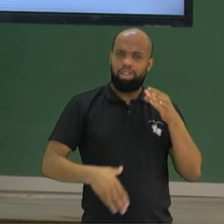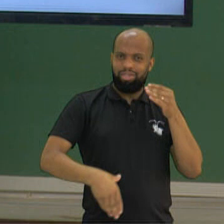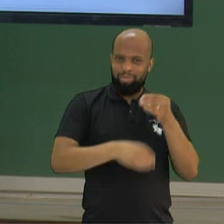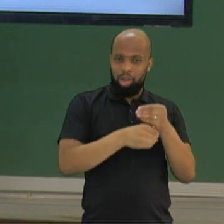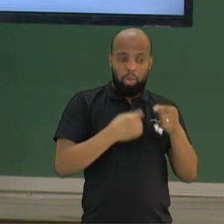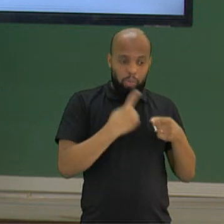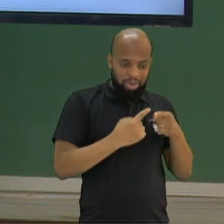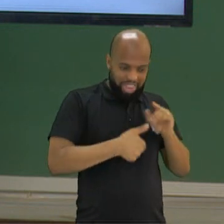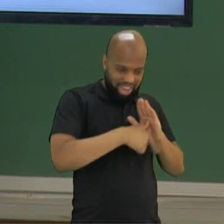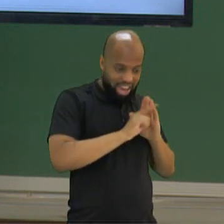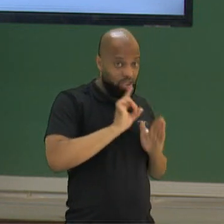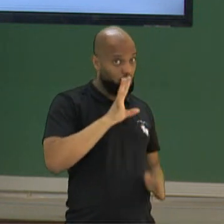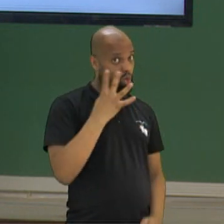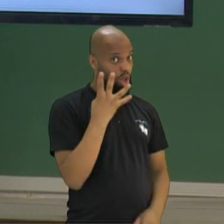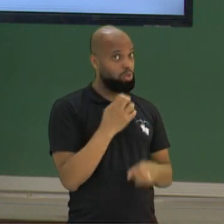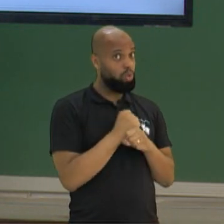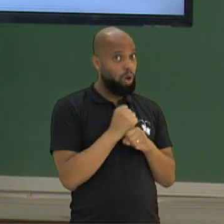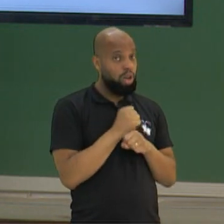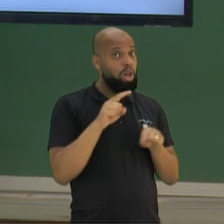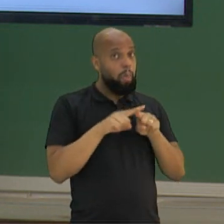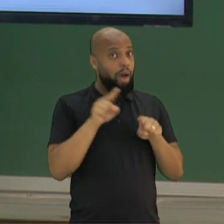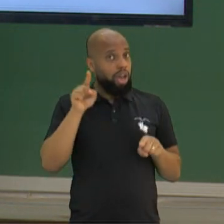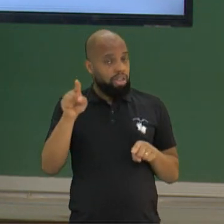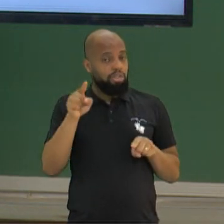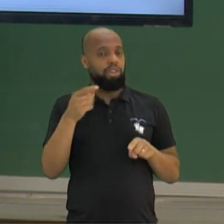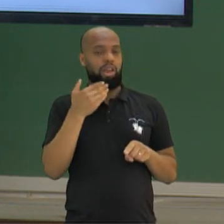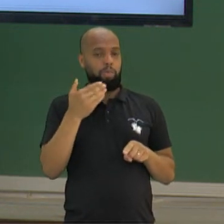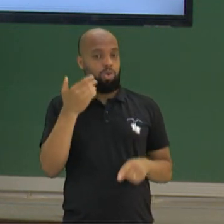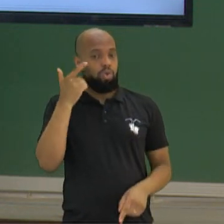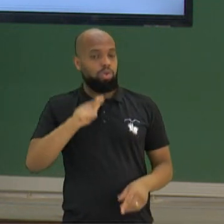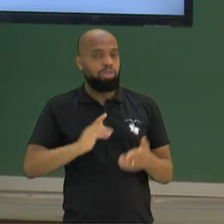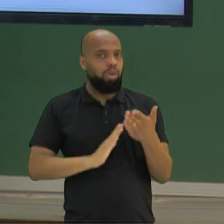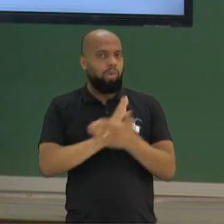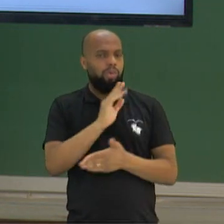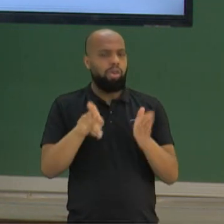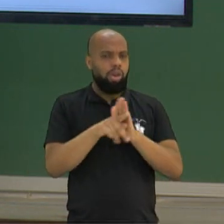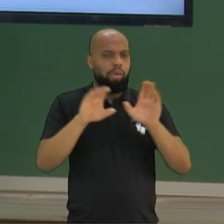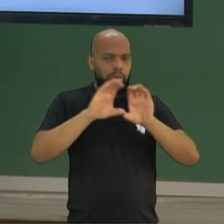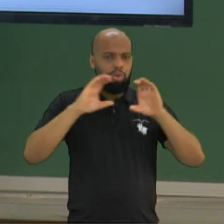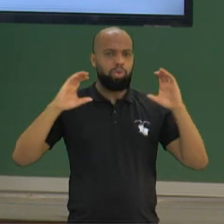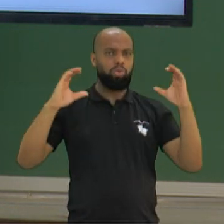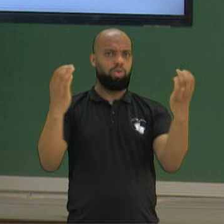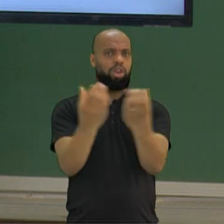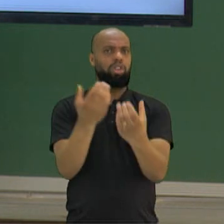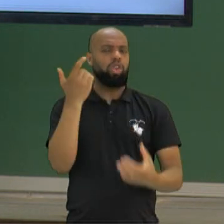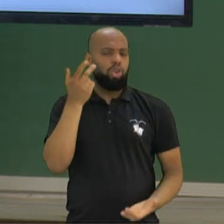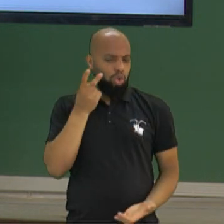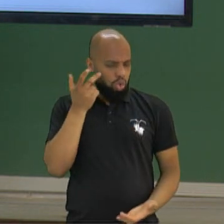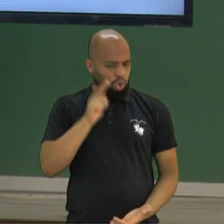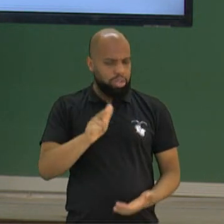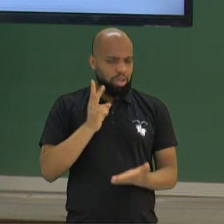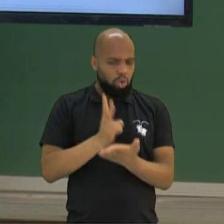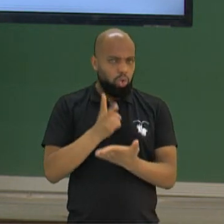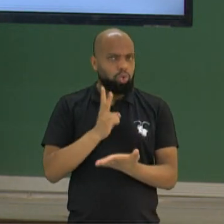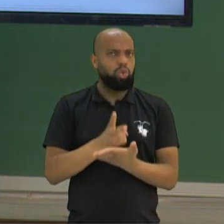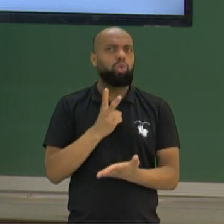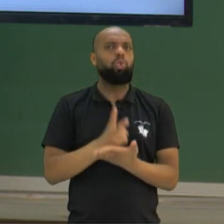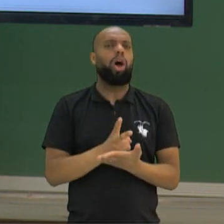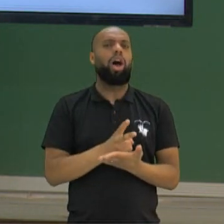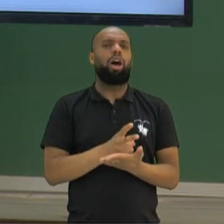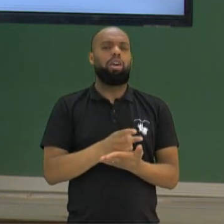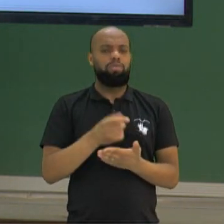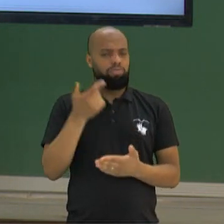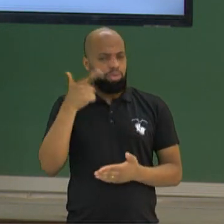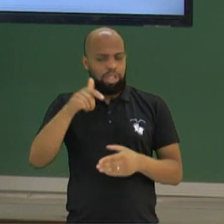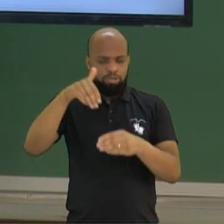aprovada, permitindo a reeleição de políticos que ocupavam cargos executivos de forma consecutiva. Fernando Henrique